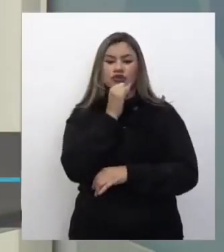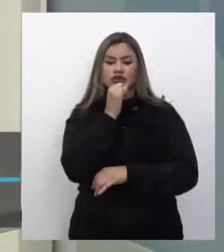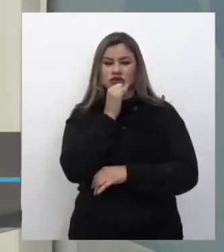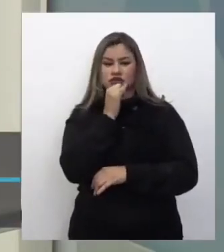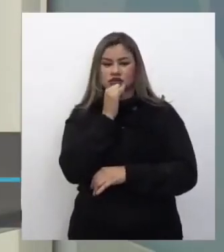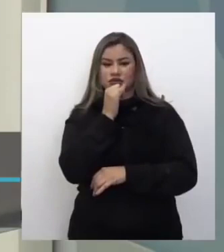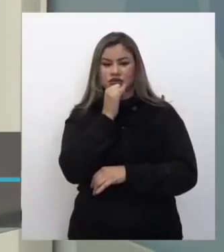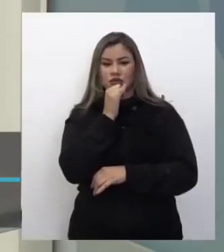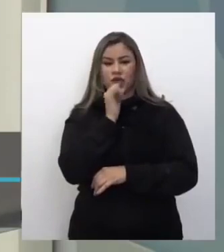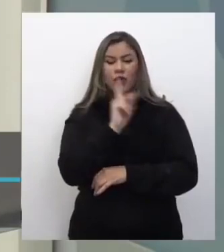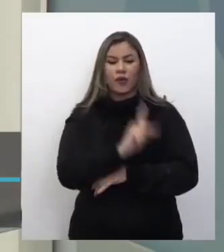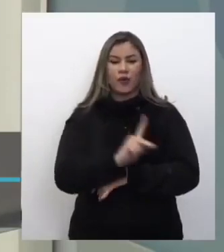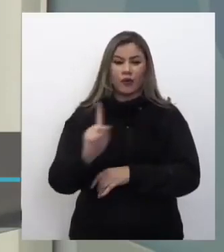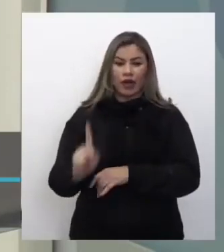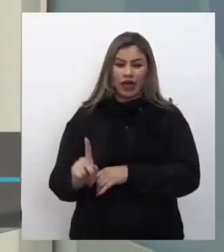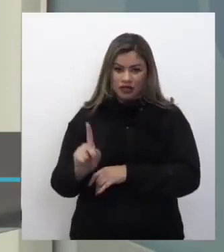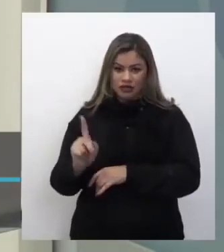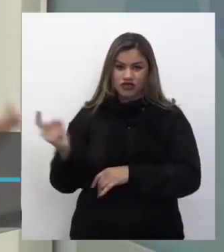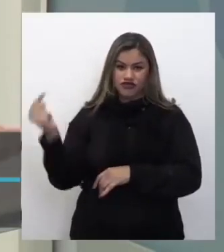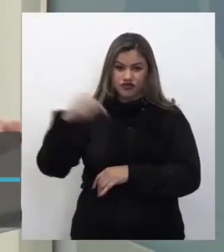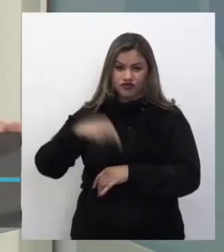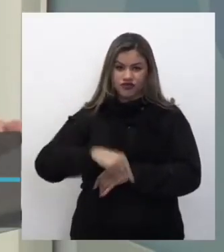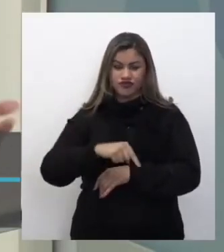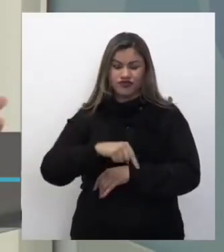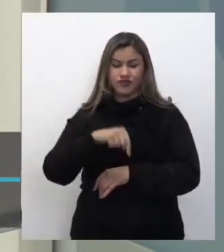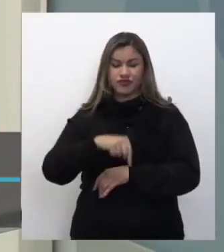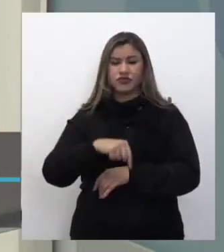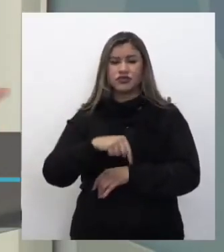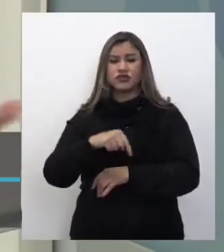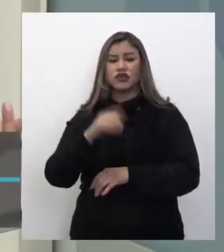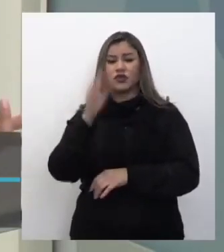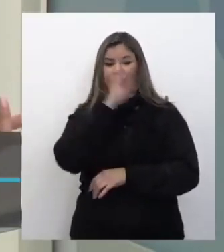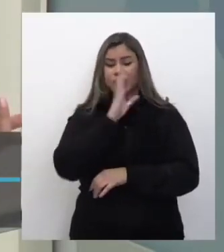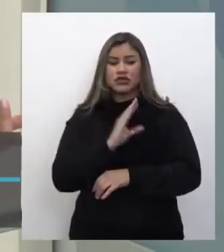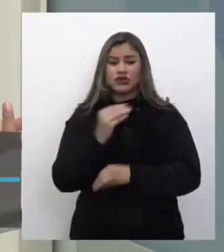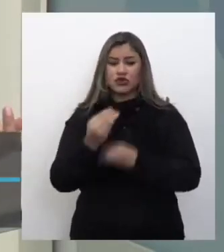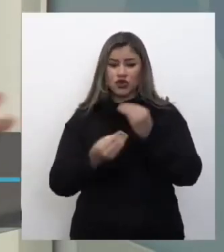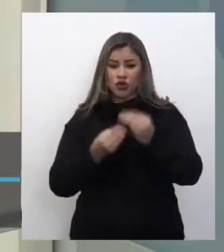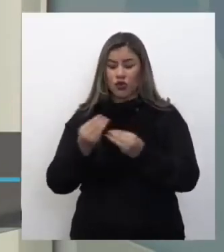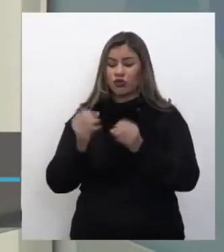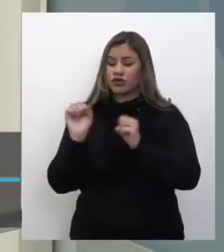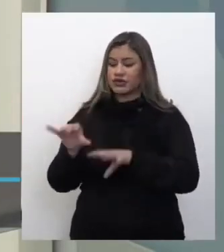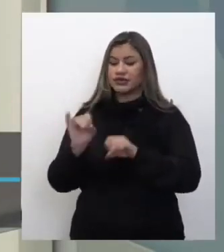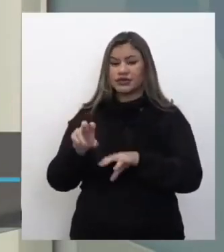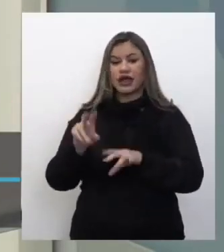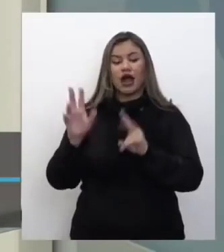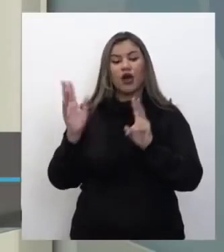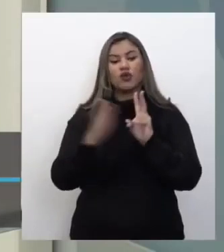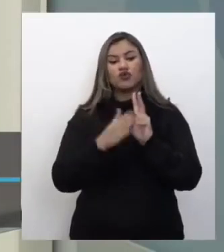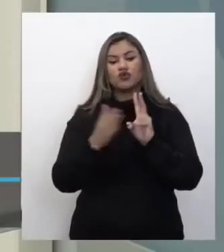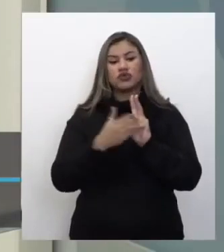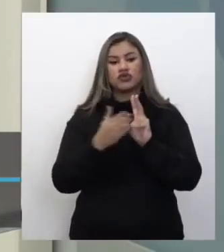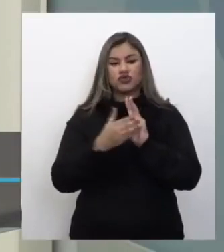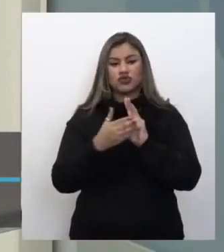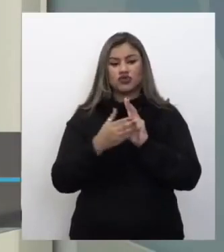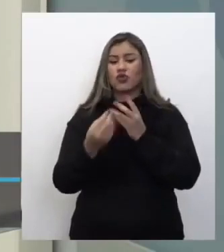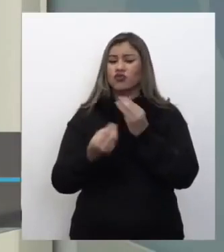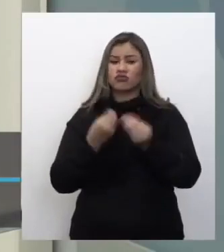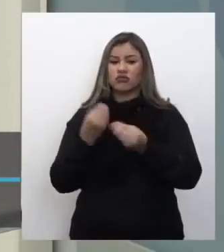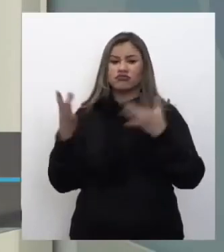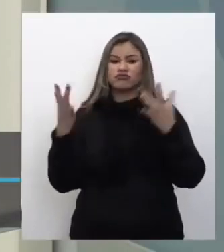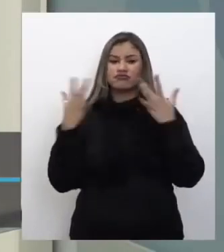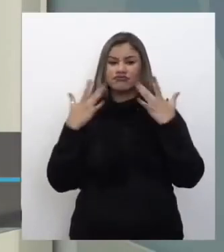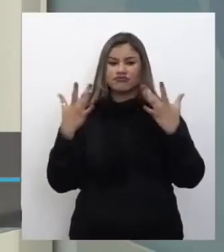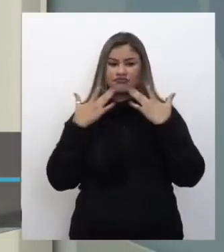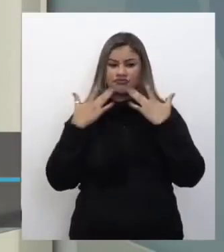padres portugueses chegaram aqui no Brasil e foram catequizar os índios. Eles faziam como? Através de peças teatrais, tá? Vamos